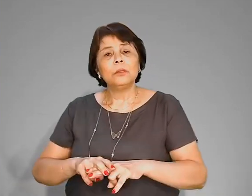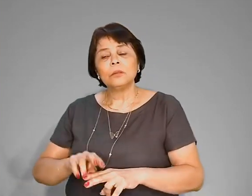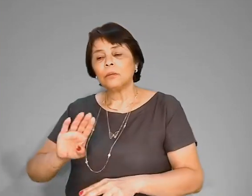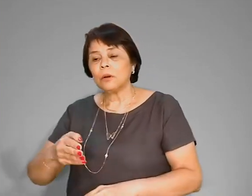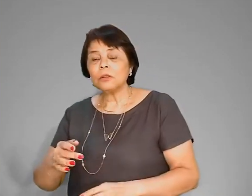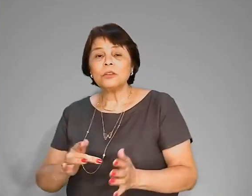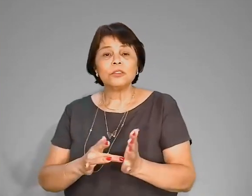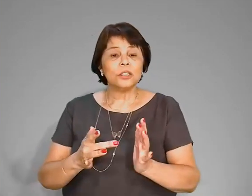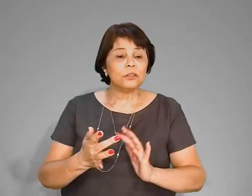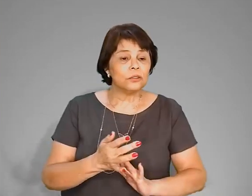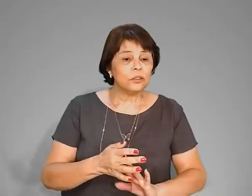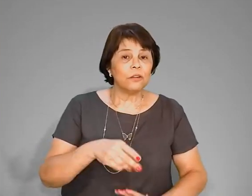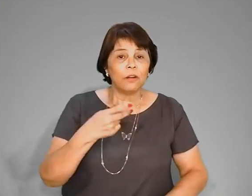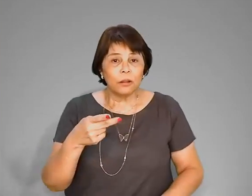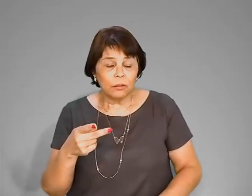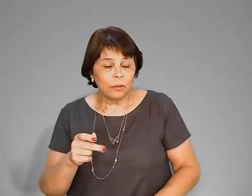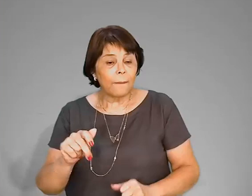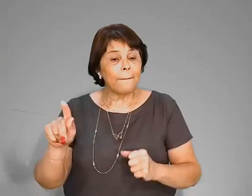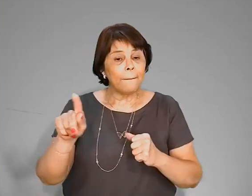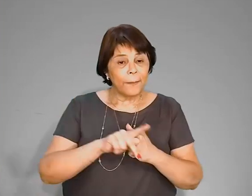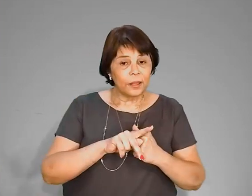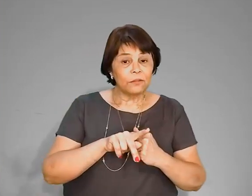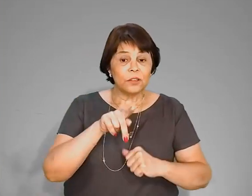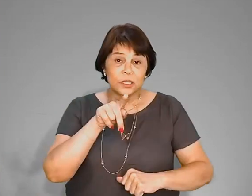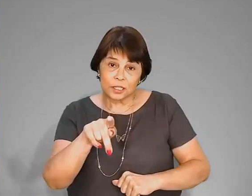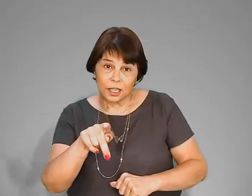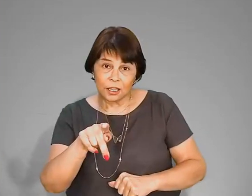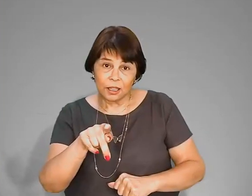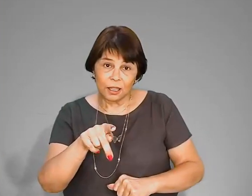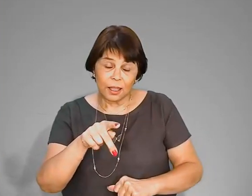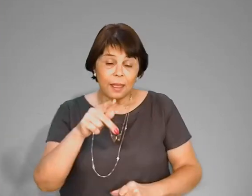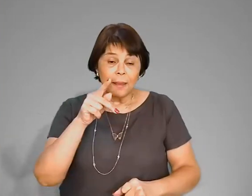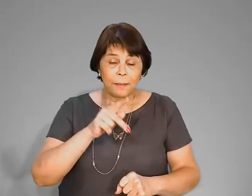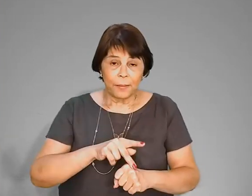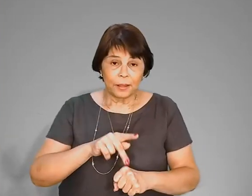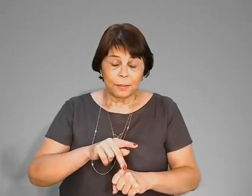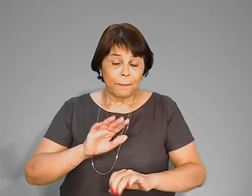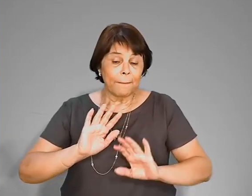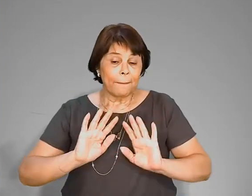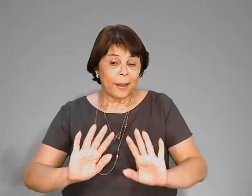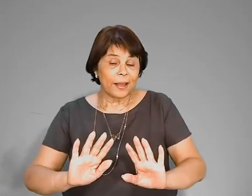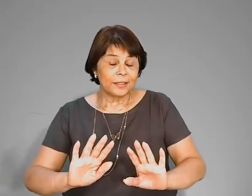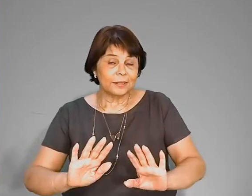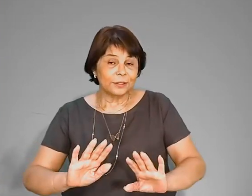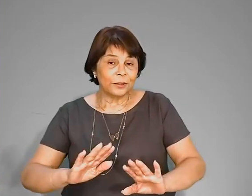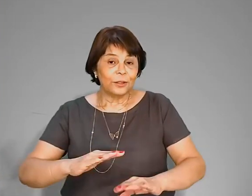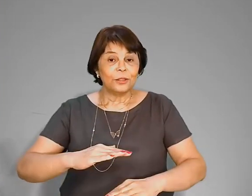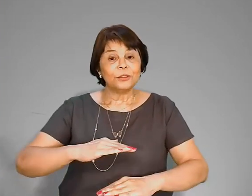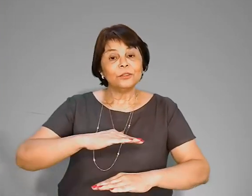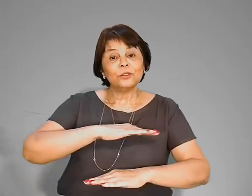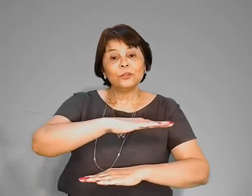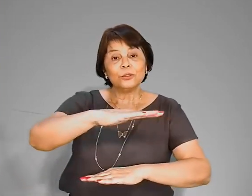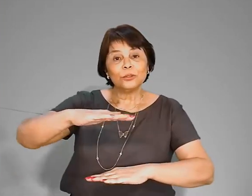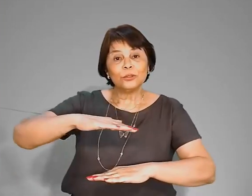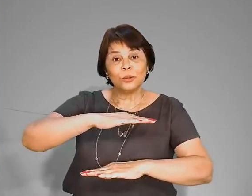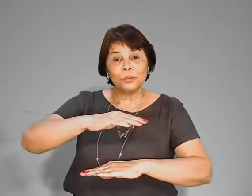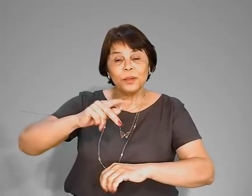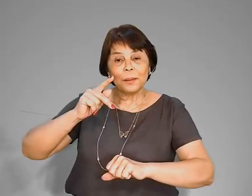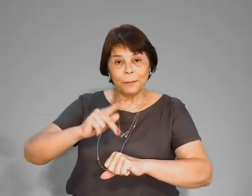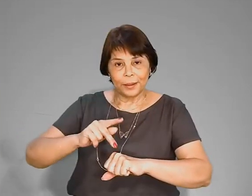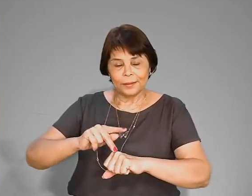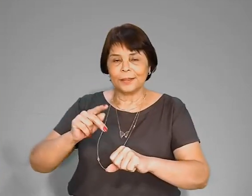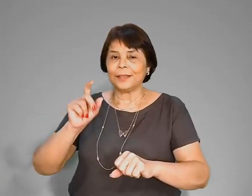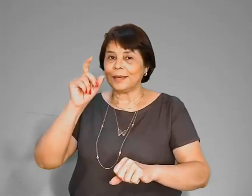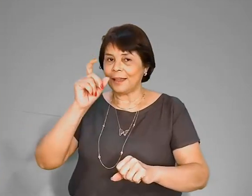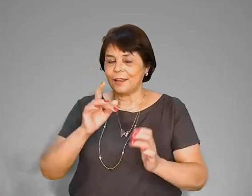torrão. E sobre essa pedra, uma sapata, edificarei a minha igreja.